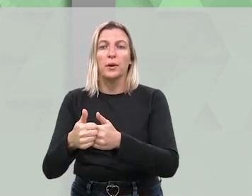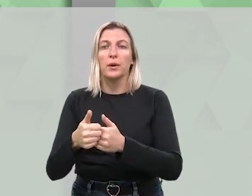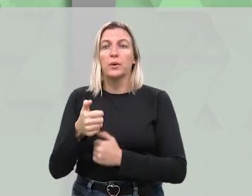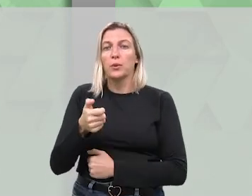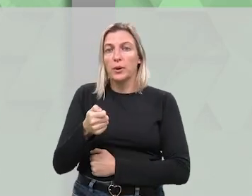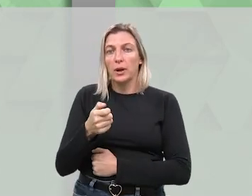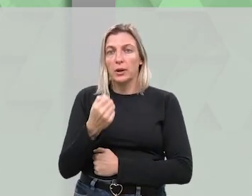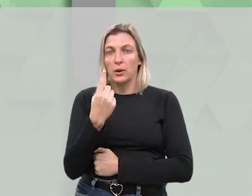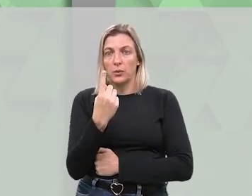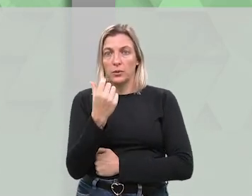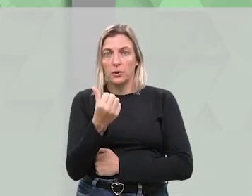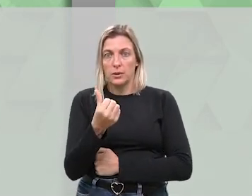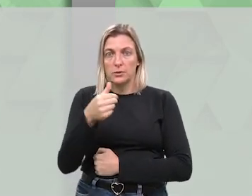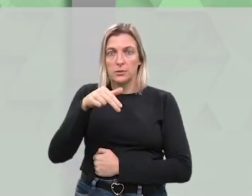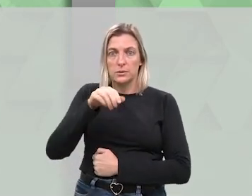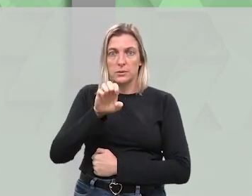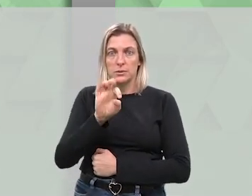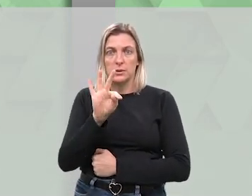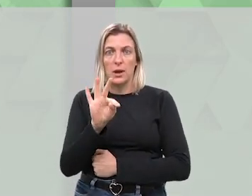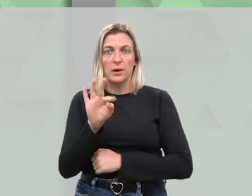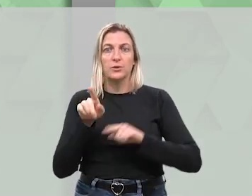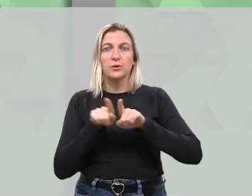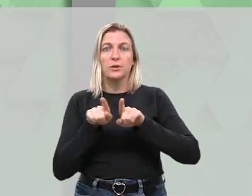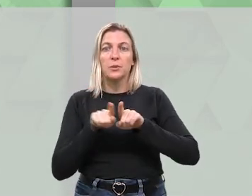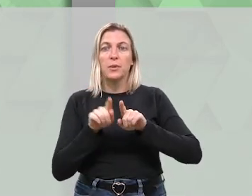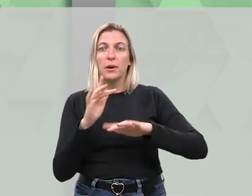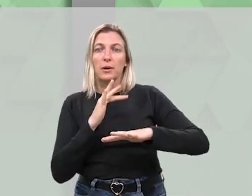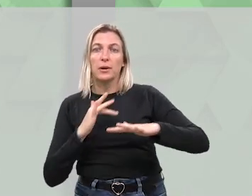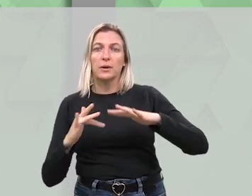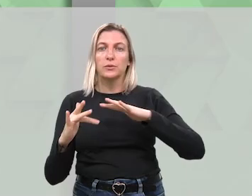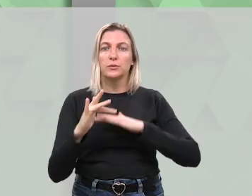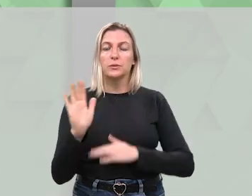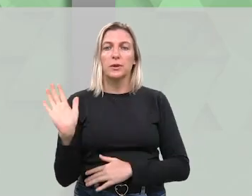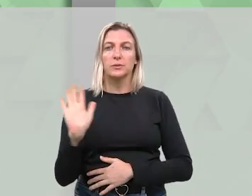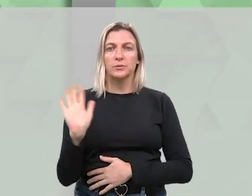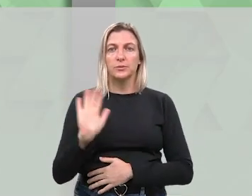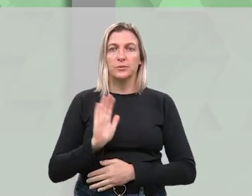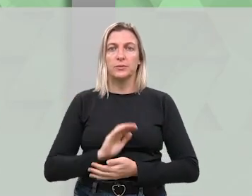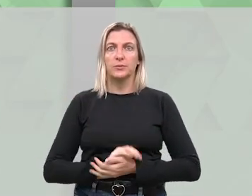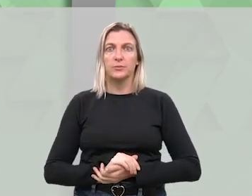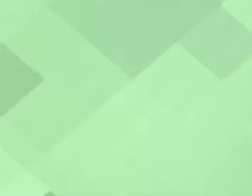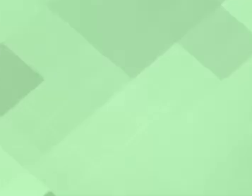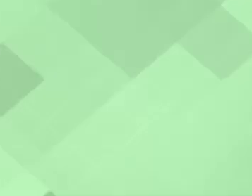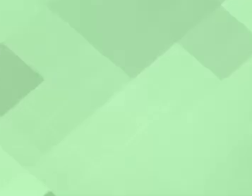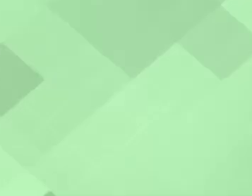pelo canal 16 da NET e também pelas nossas redes sociais. Até mais!